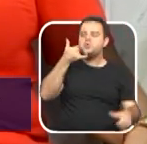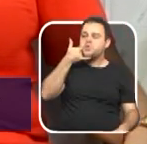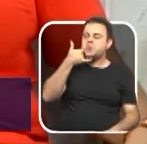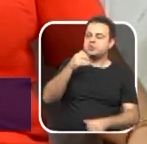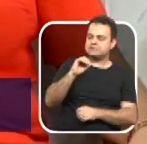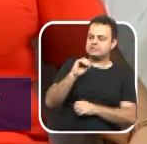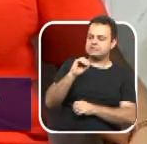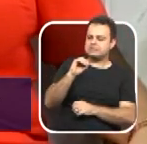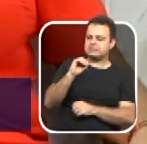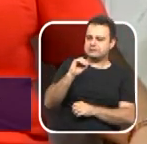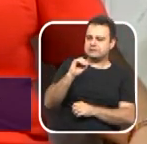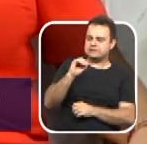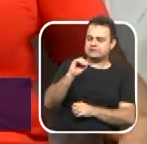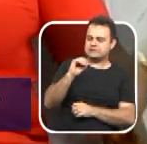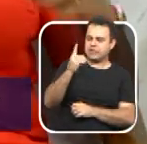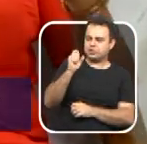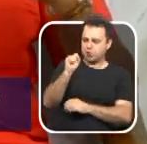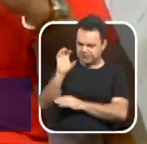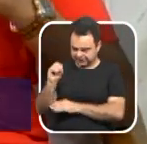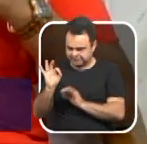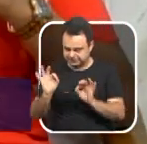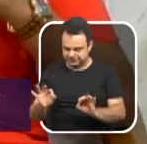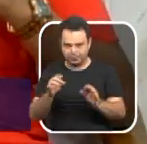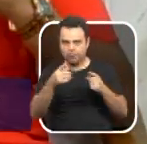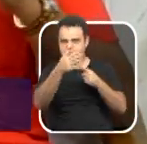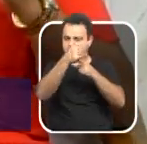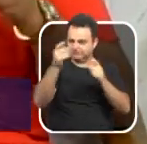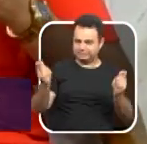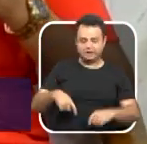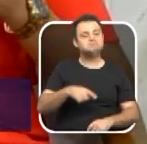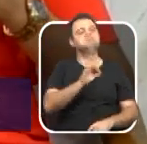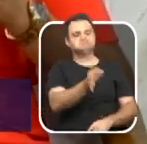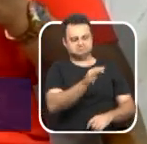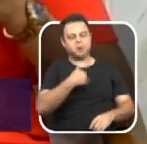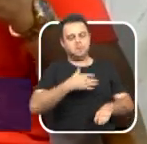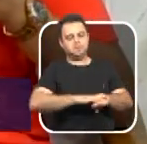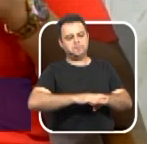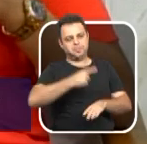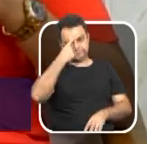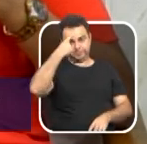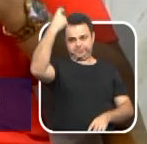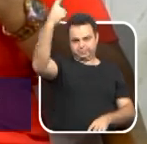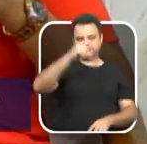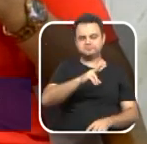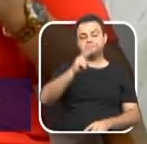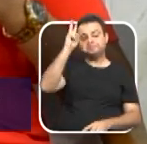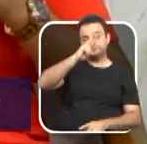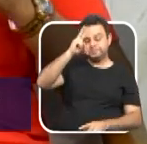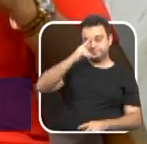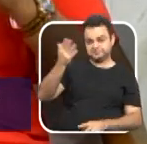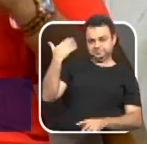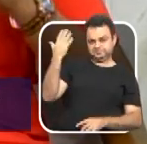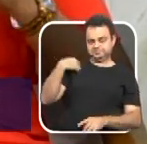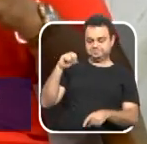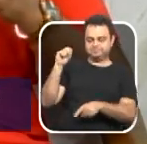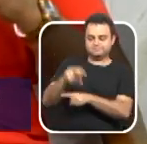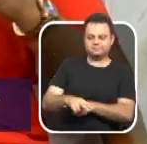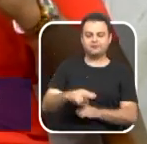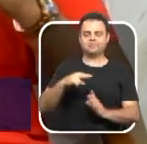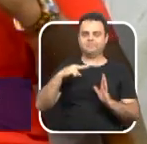essa retomada, eu identifiquei que as políticas públicas de enfrentamento à violência contra a mulher, ela